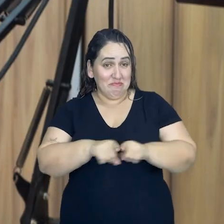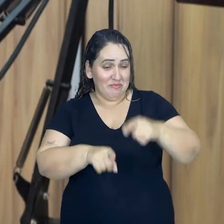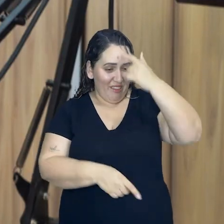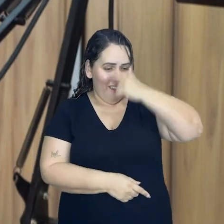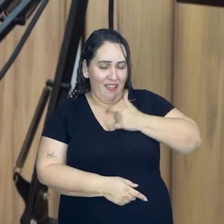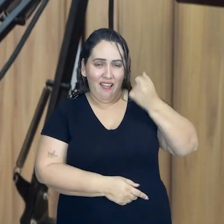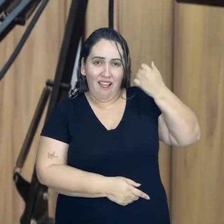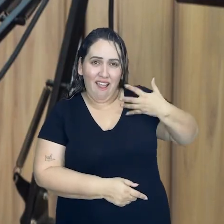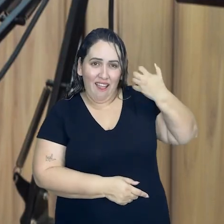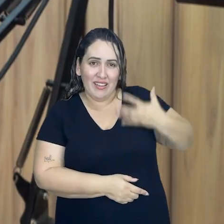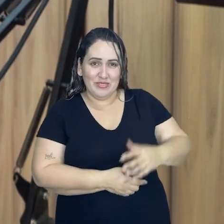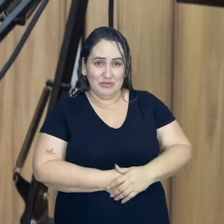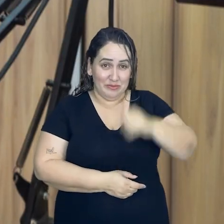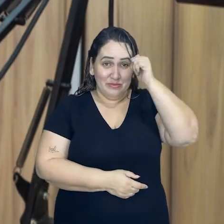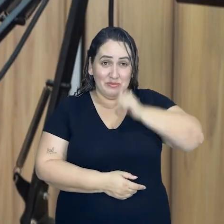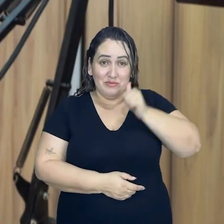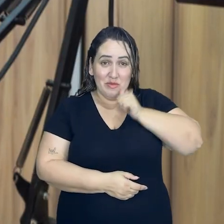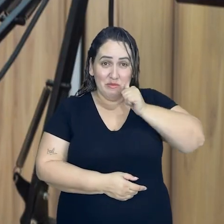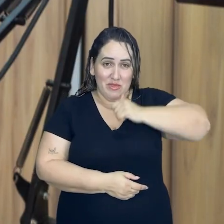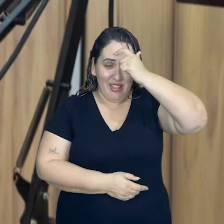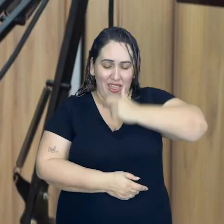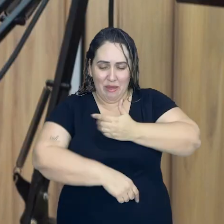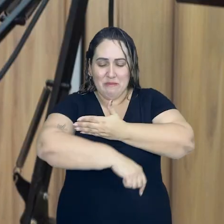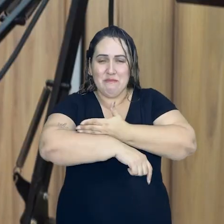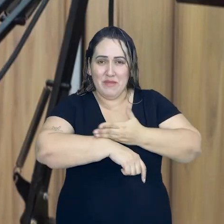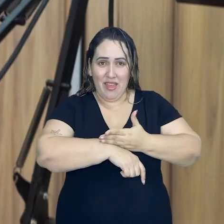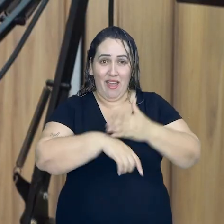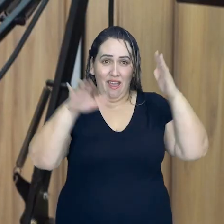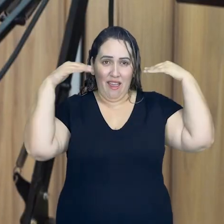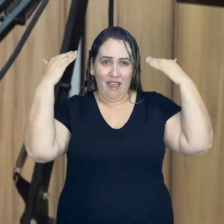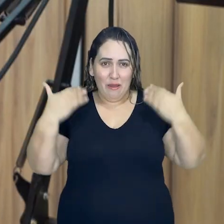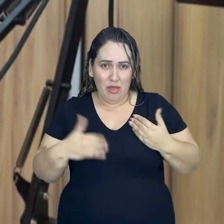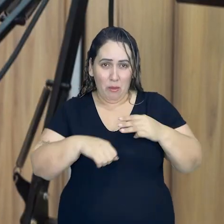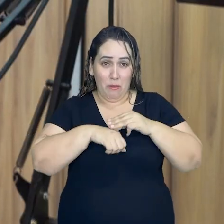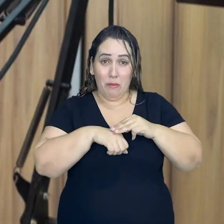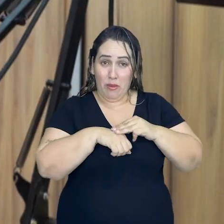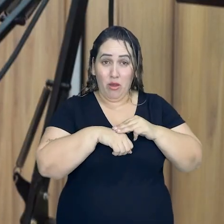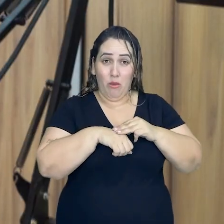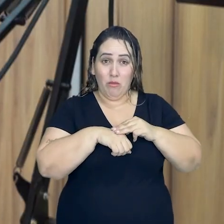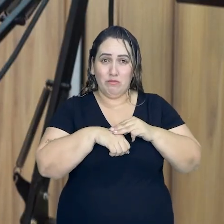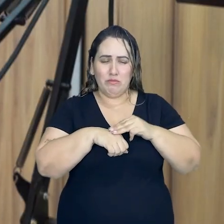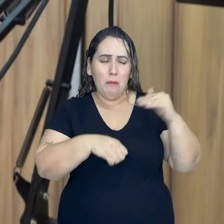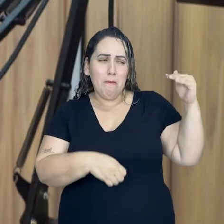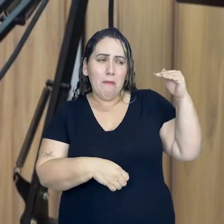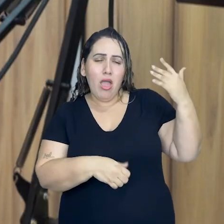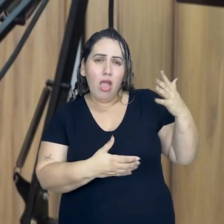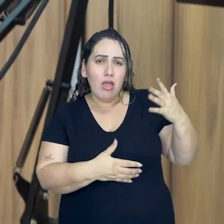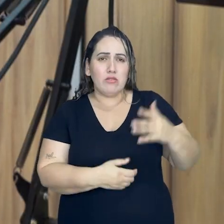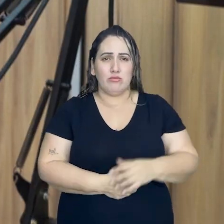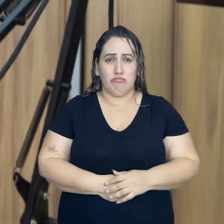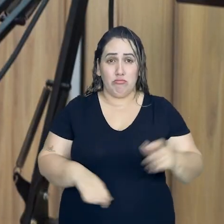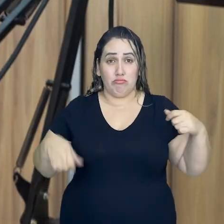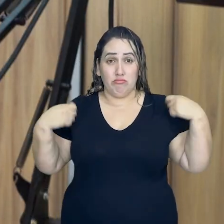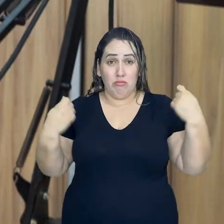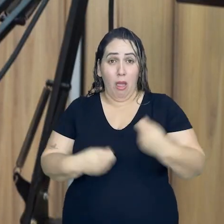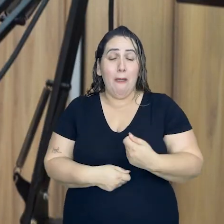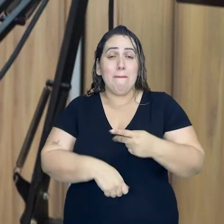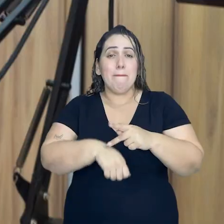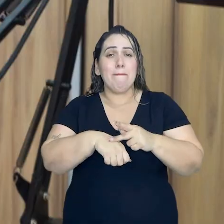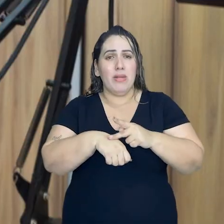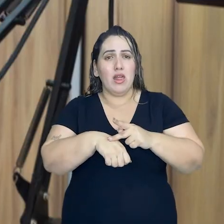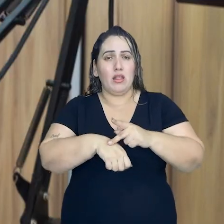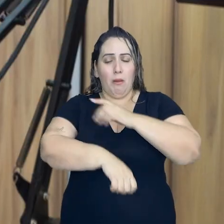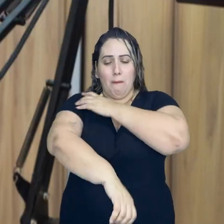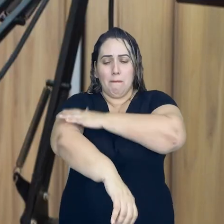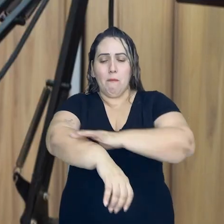cabelos castanhos, de altura mediana, visto uma roupa preta com blazer de manga longa na cor vermelha. E